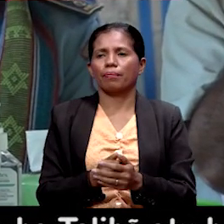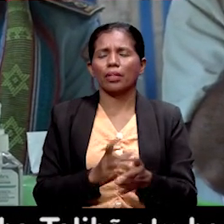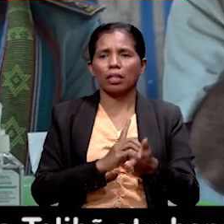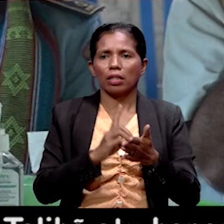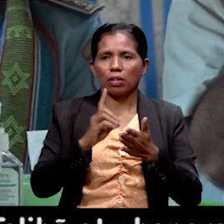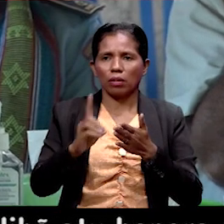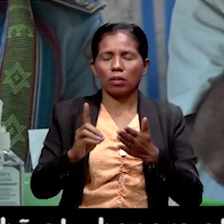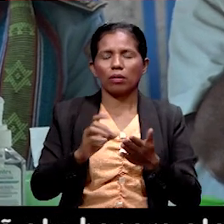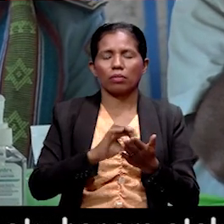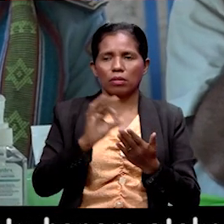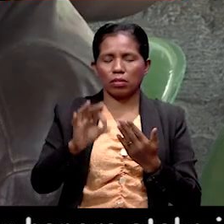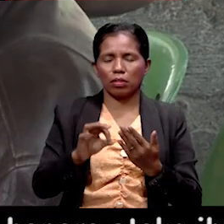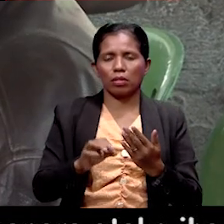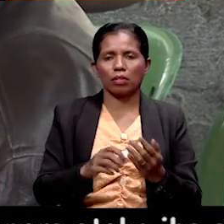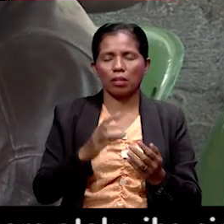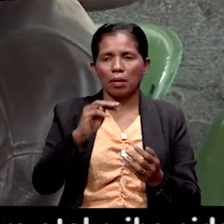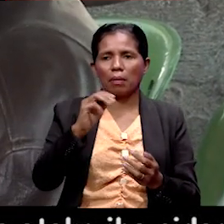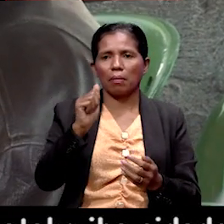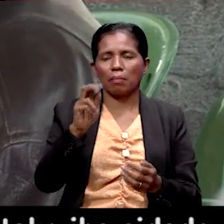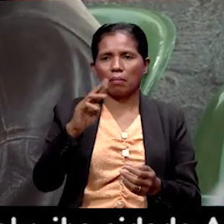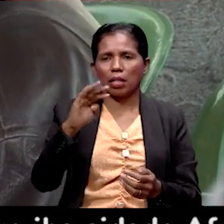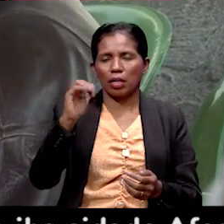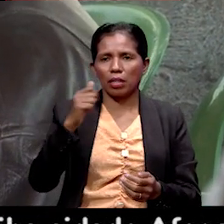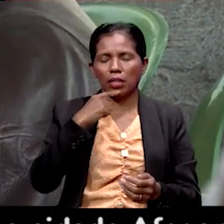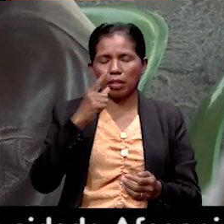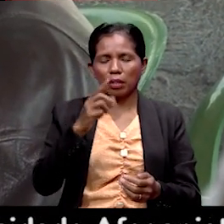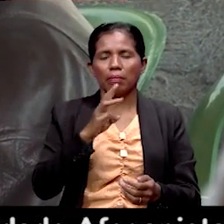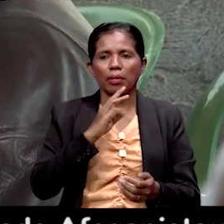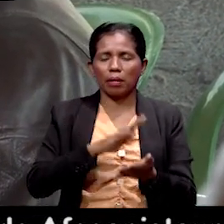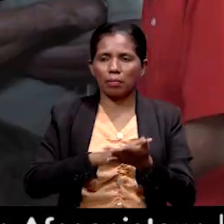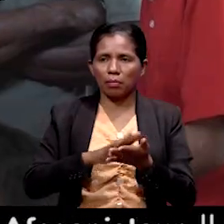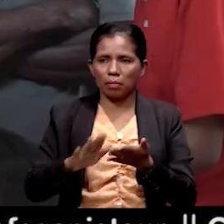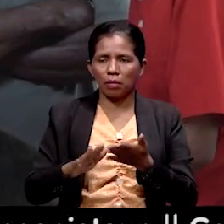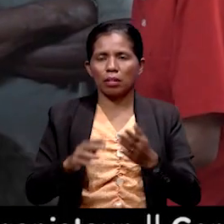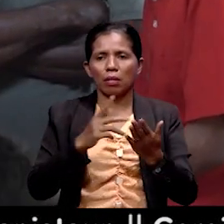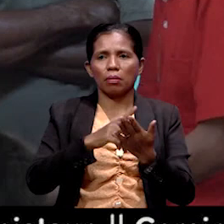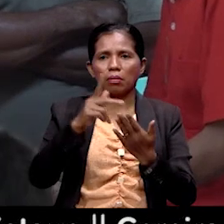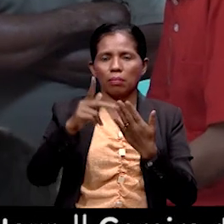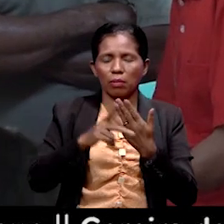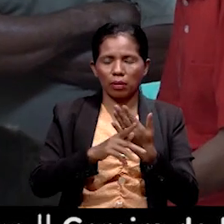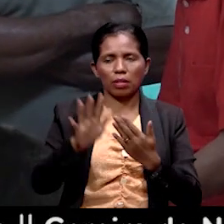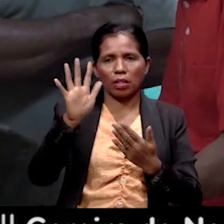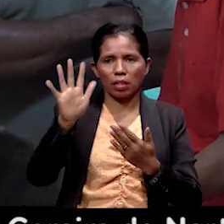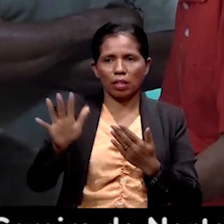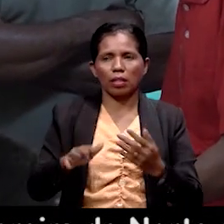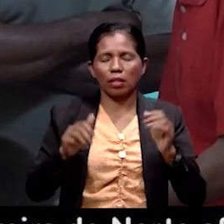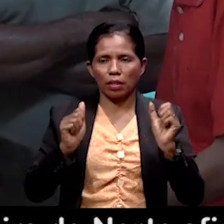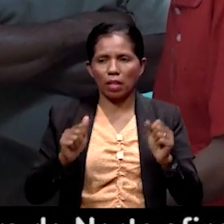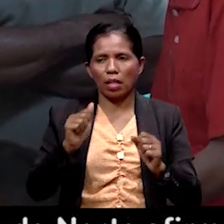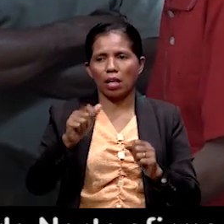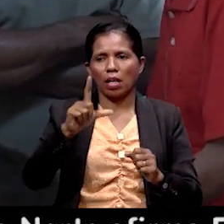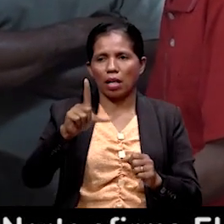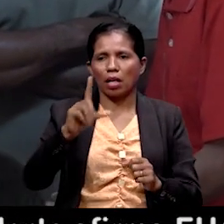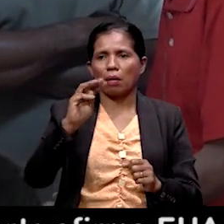para Futuro, Maria Dolorosa Fernandes Sateten, além de bemos, cobremos programa Área Liman Mos, Cal Almo,